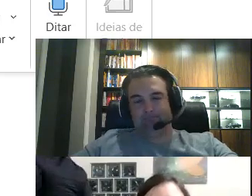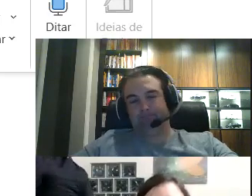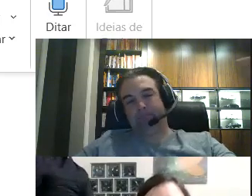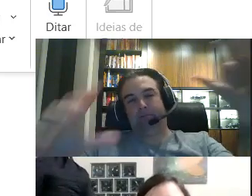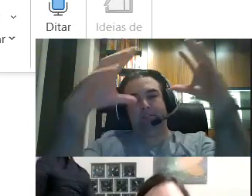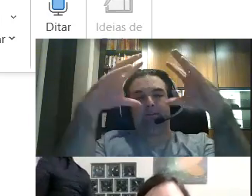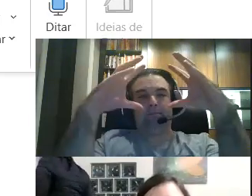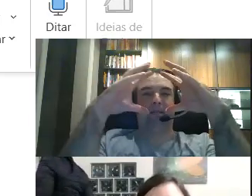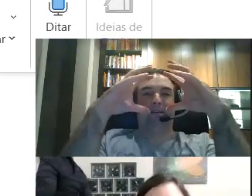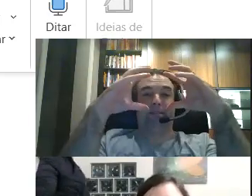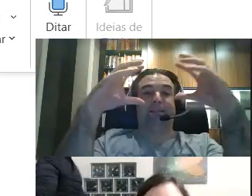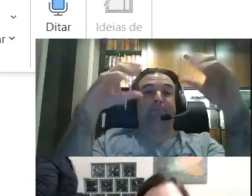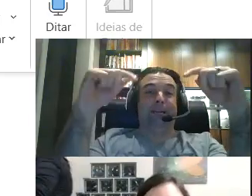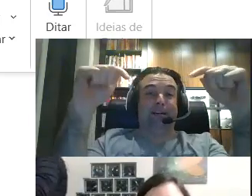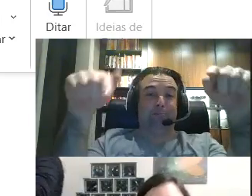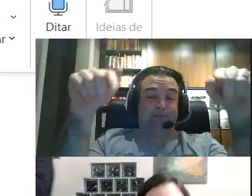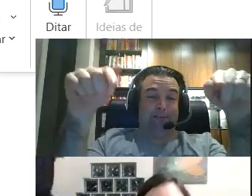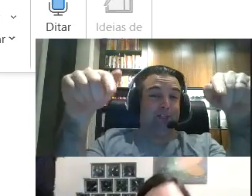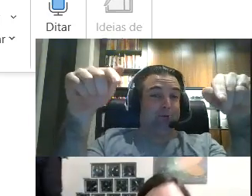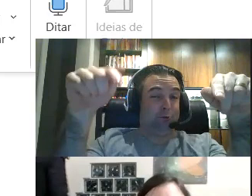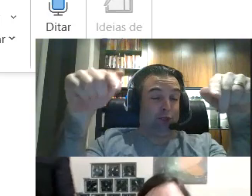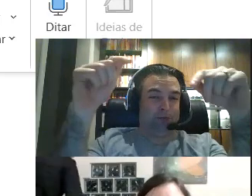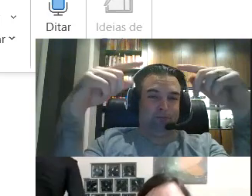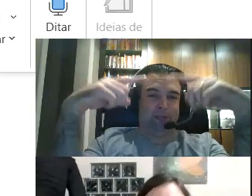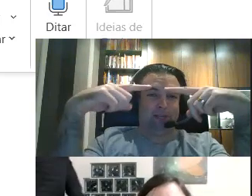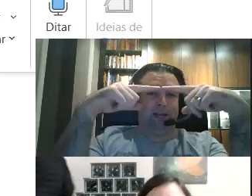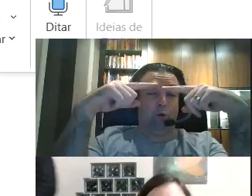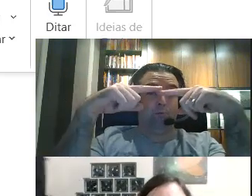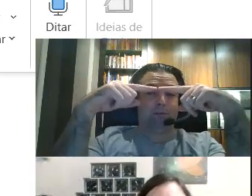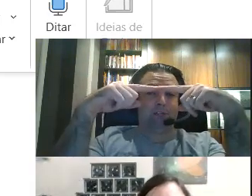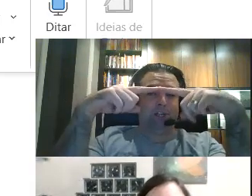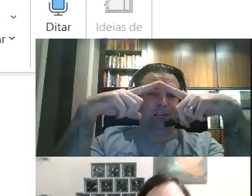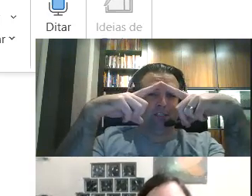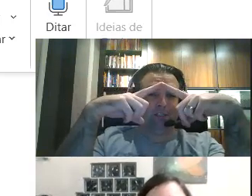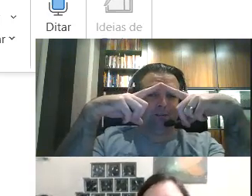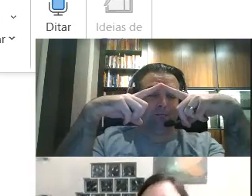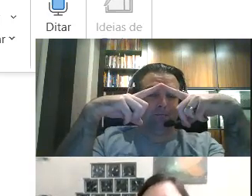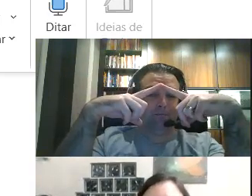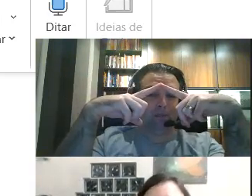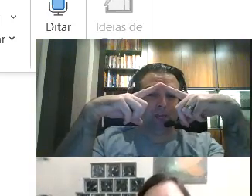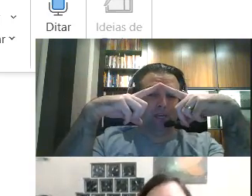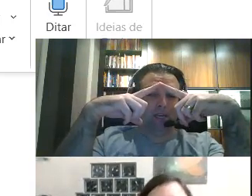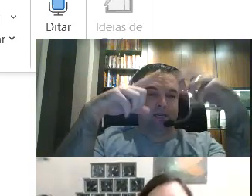Vamos lá. Então, assim, ó, tá bem legal para falar disso hoje. Algumas manchetes, então.